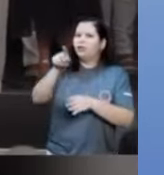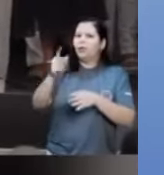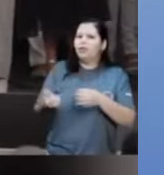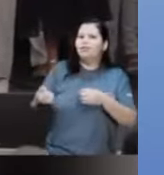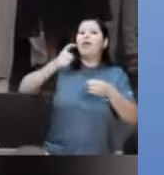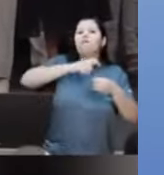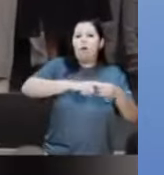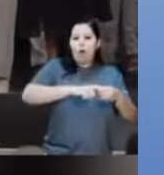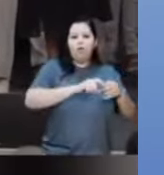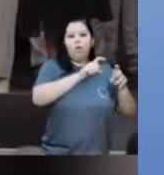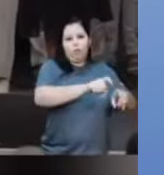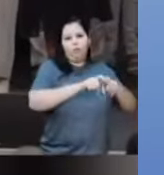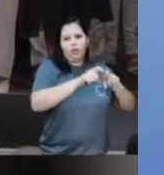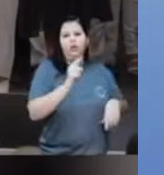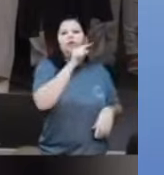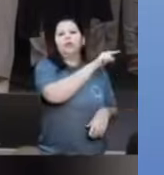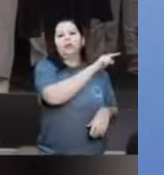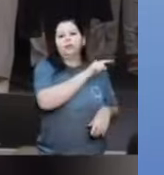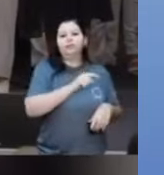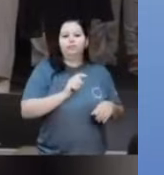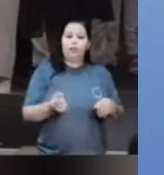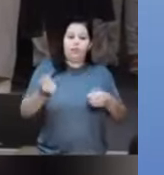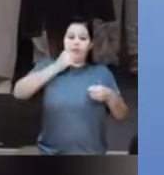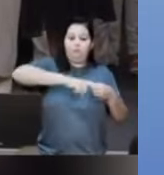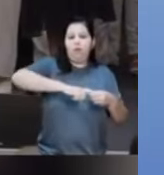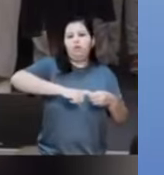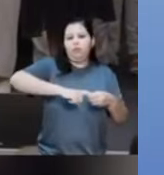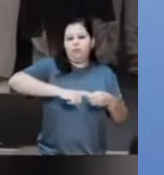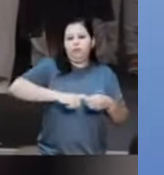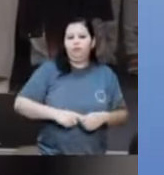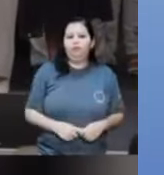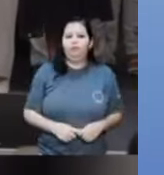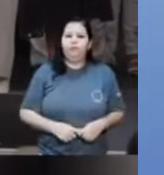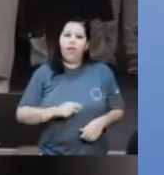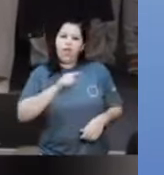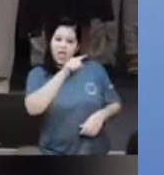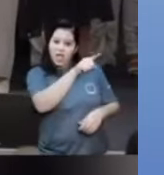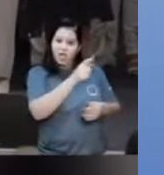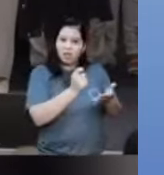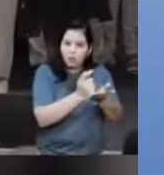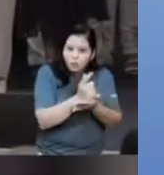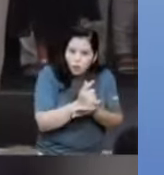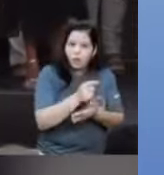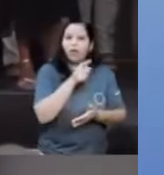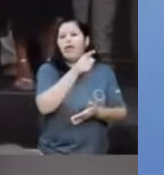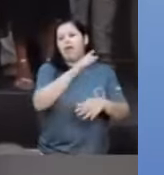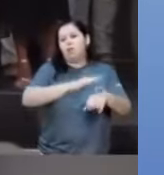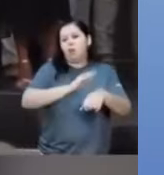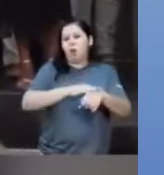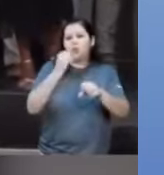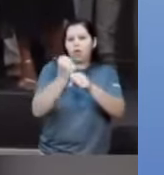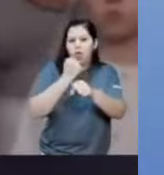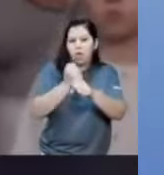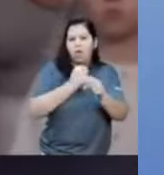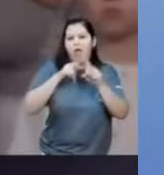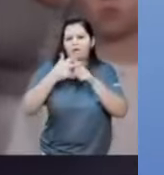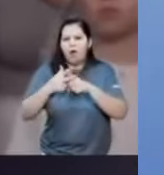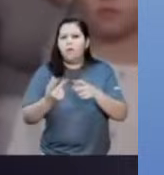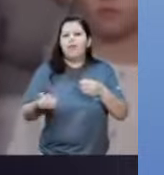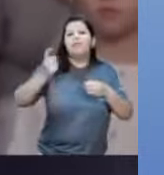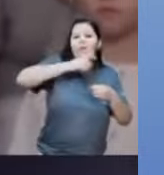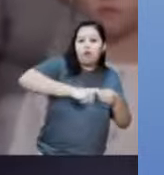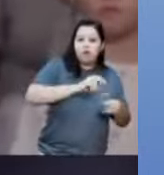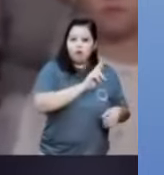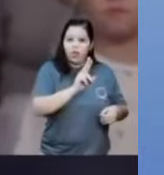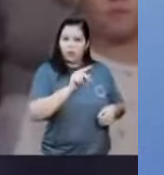propriedade lá e foi ele que comprou e foi ele que fez a reforma devolve a propriedade tá no nome